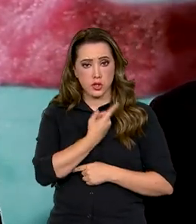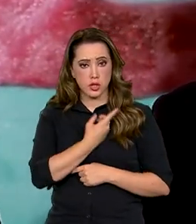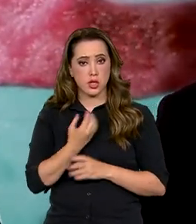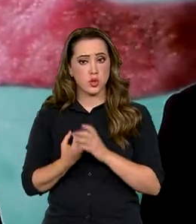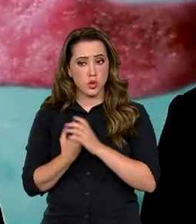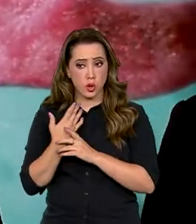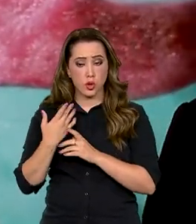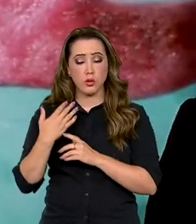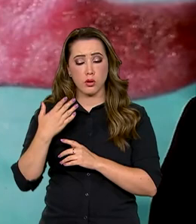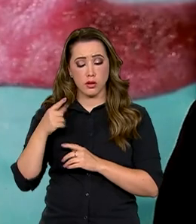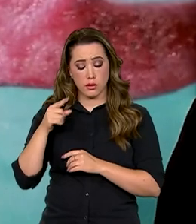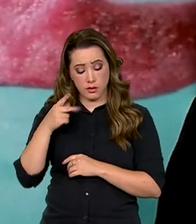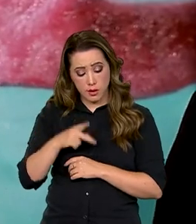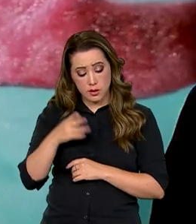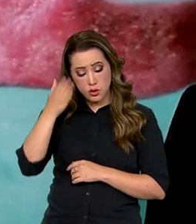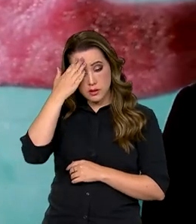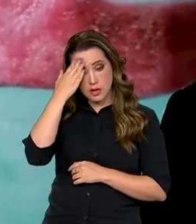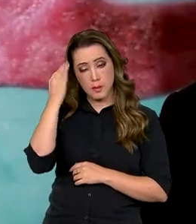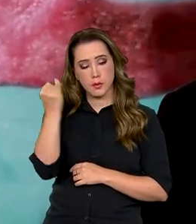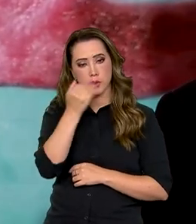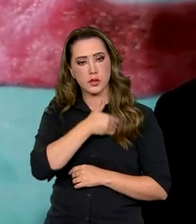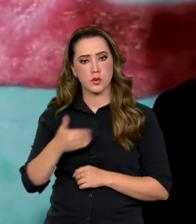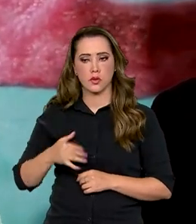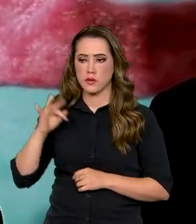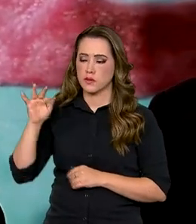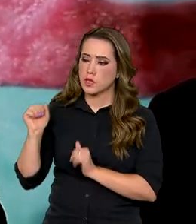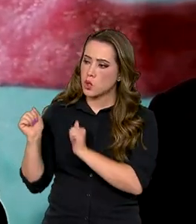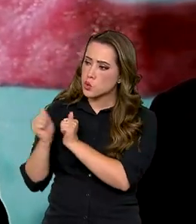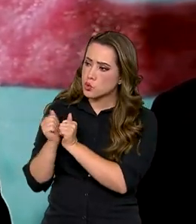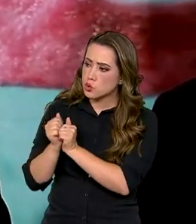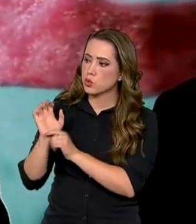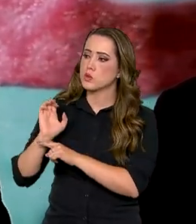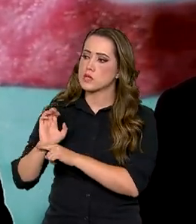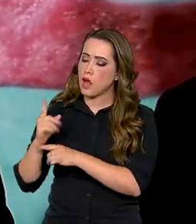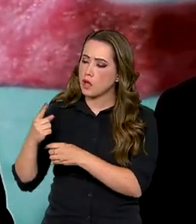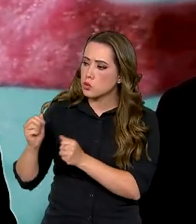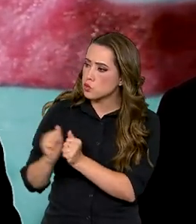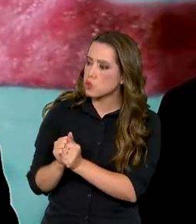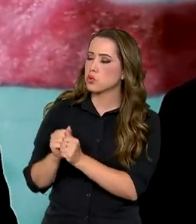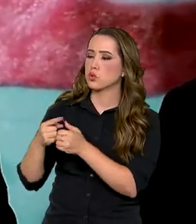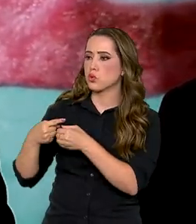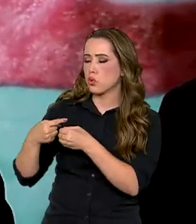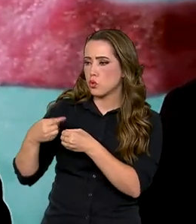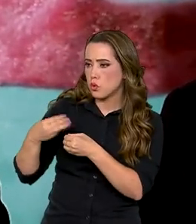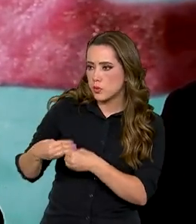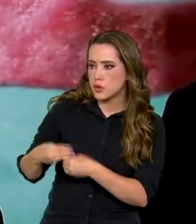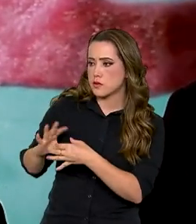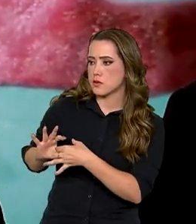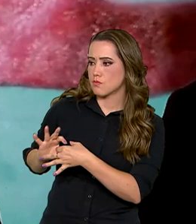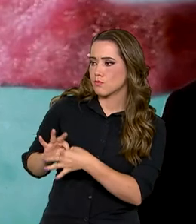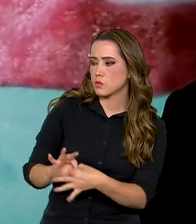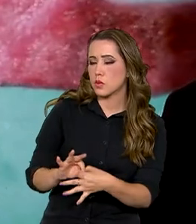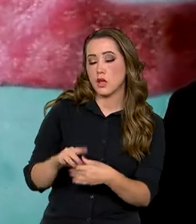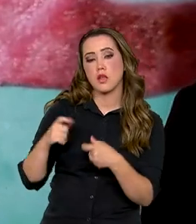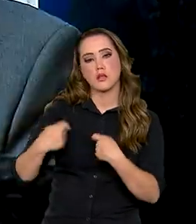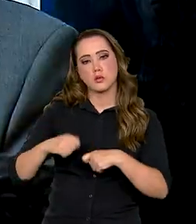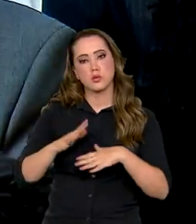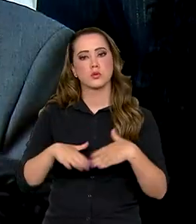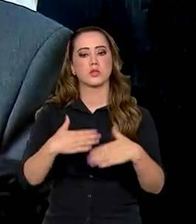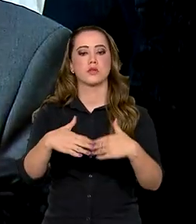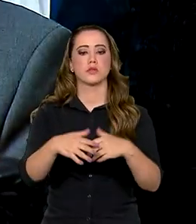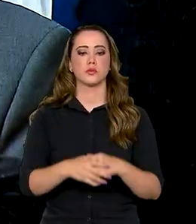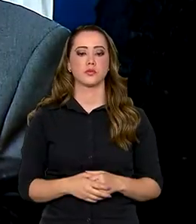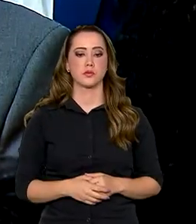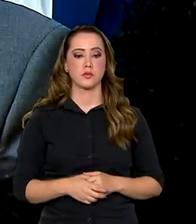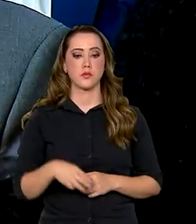da união do poder, do governo federal, governo estadual e municipal, nós teremos avanços reais e concretos no esporte brasileiro.